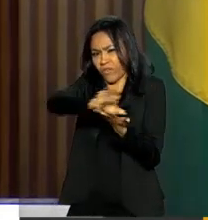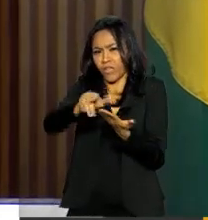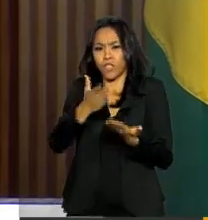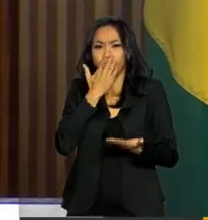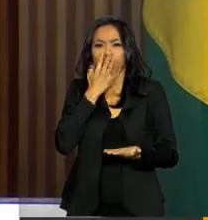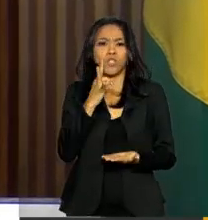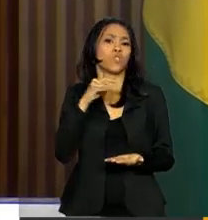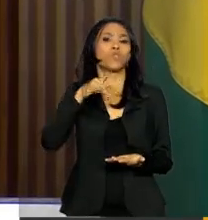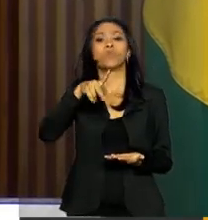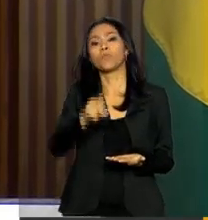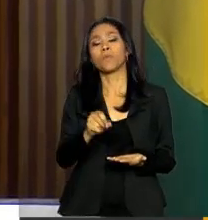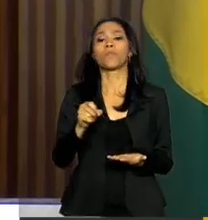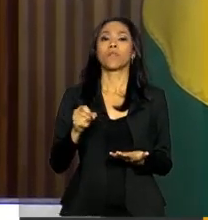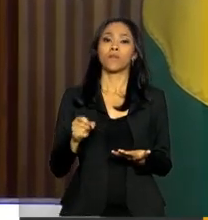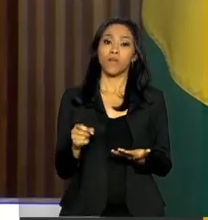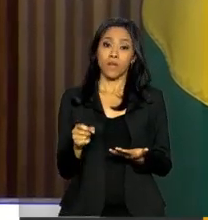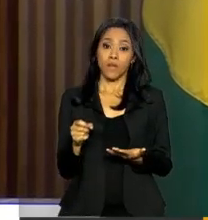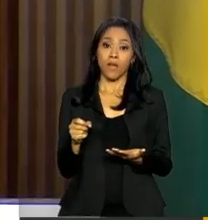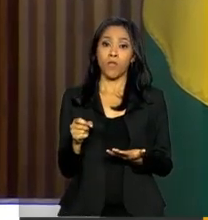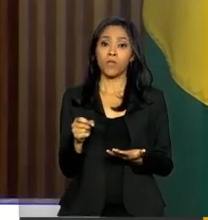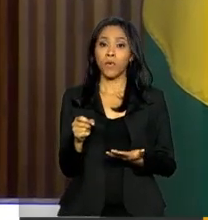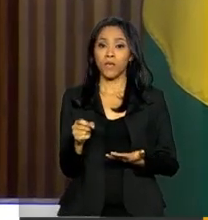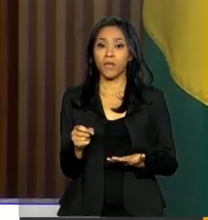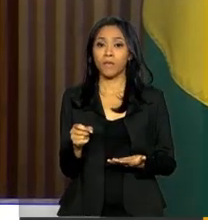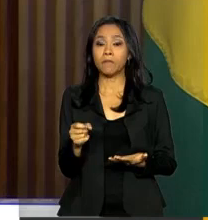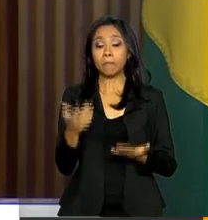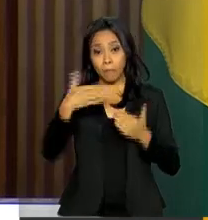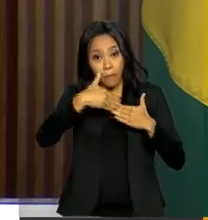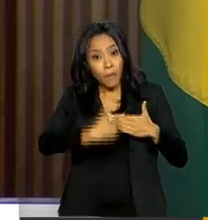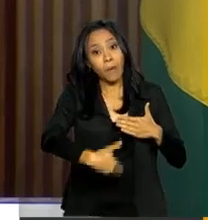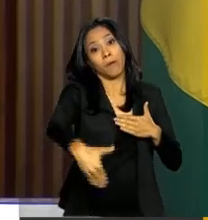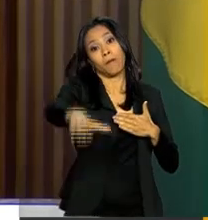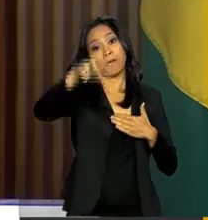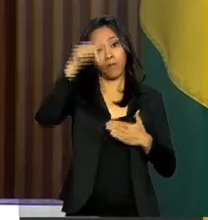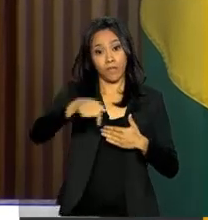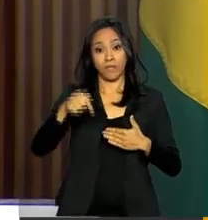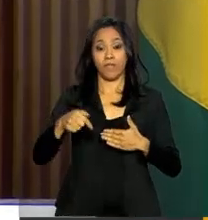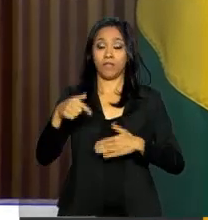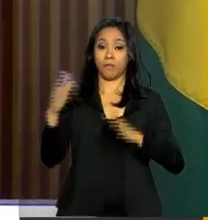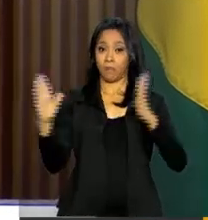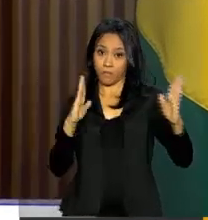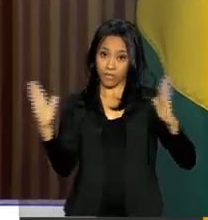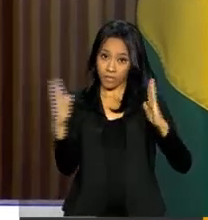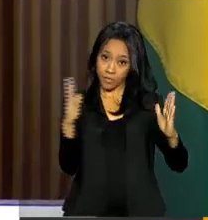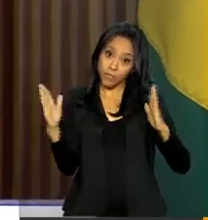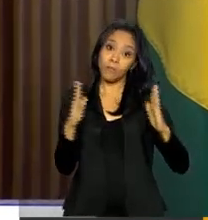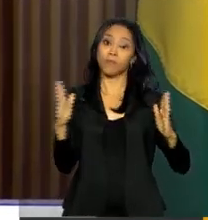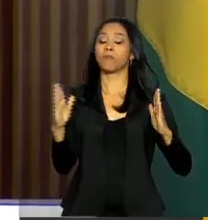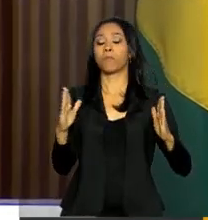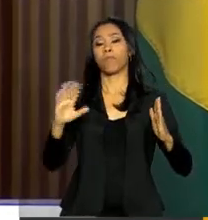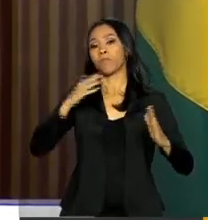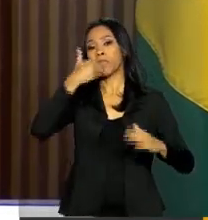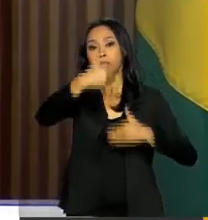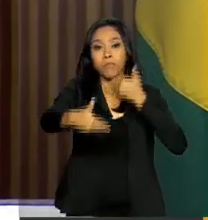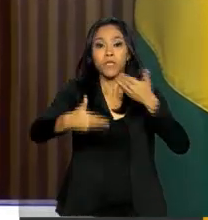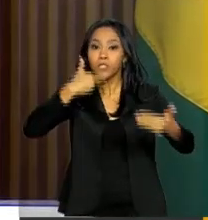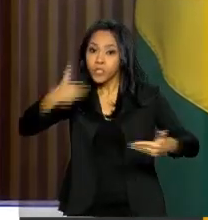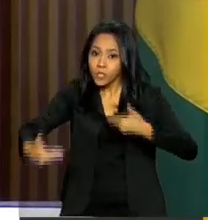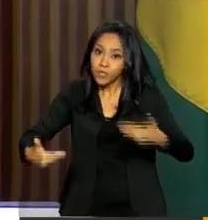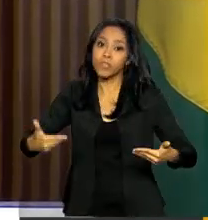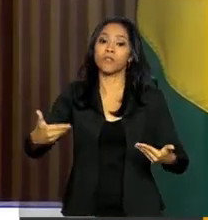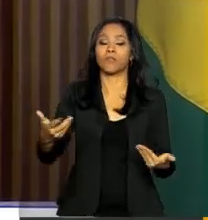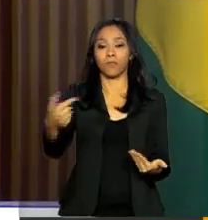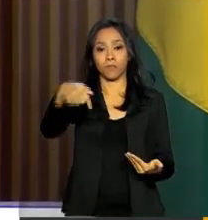ao longo deste período os senhores governadores que fizeram as solicitações no passado sabem